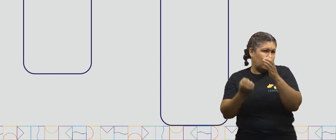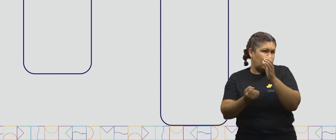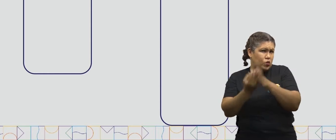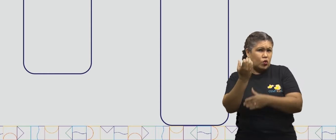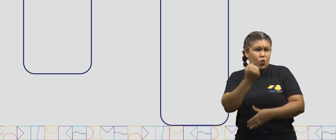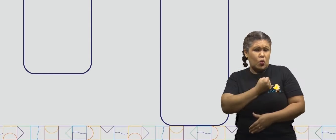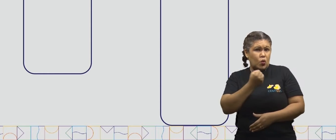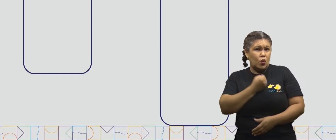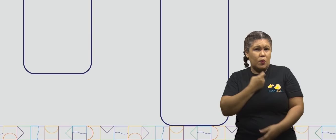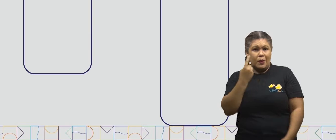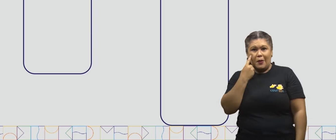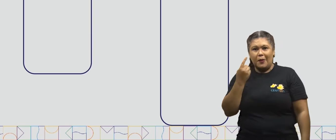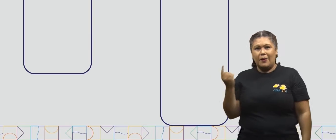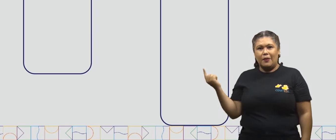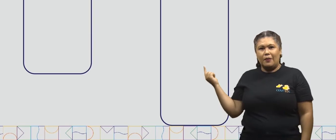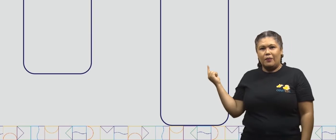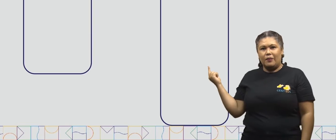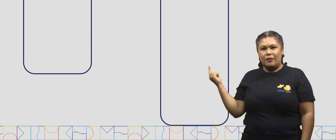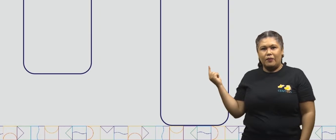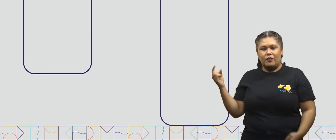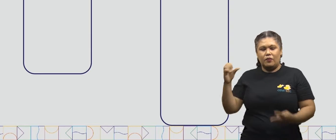possibilidade é o número